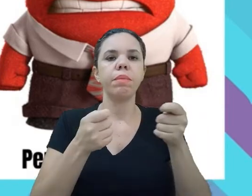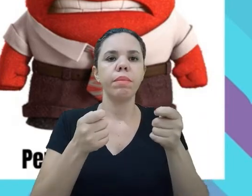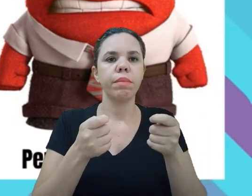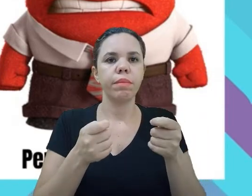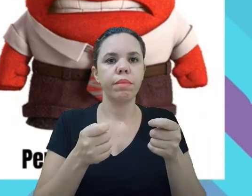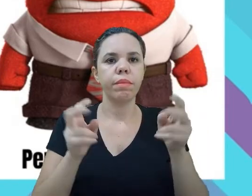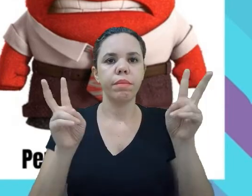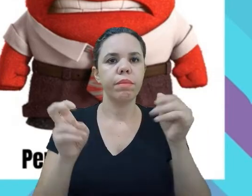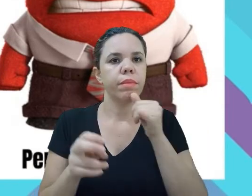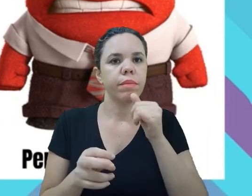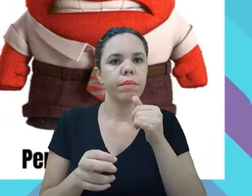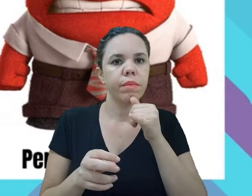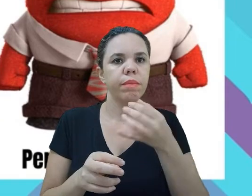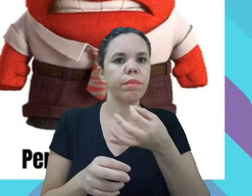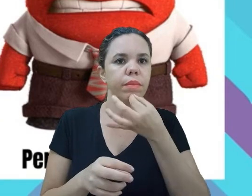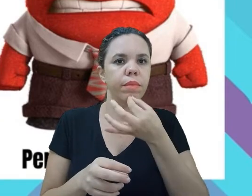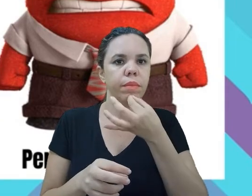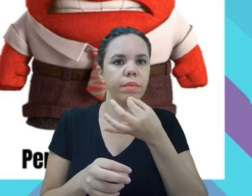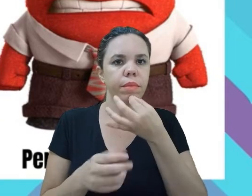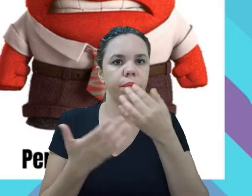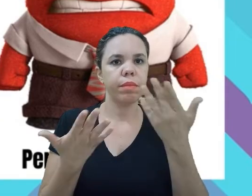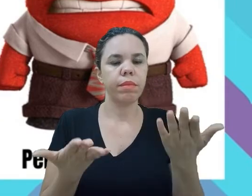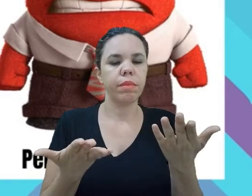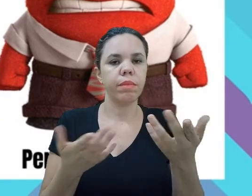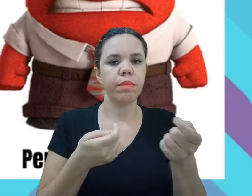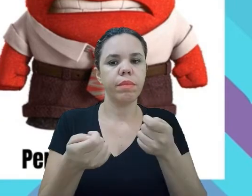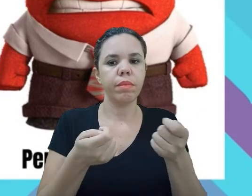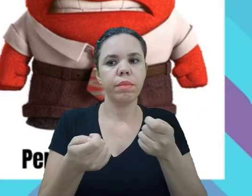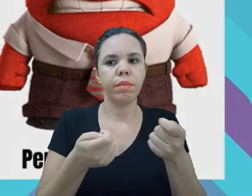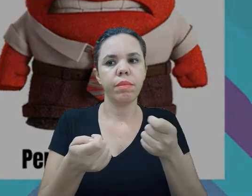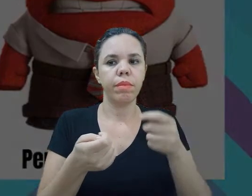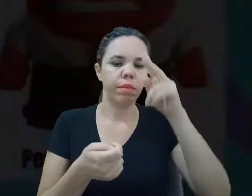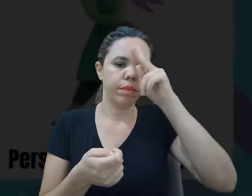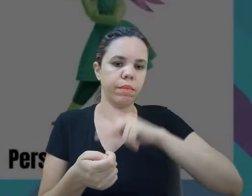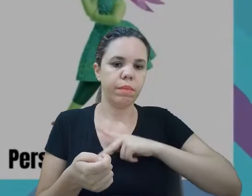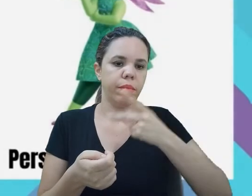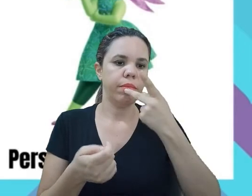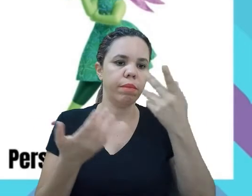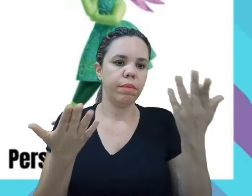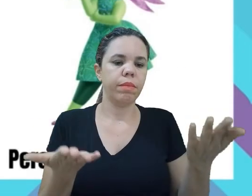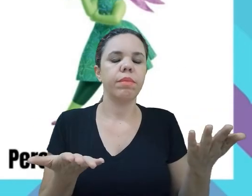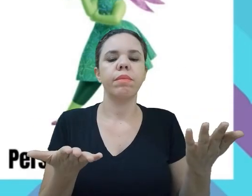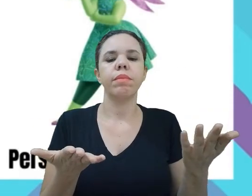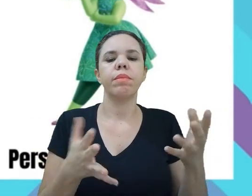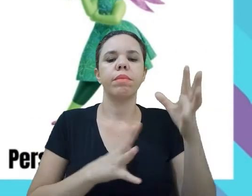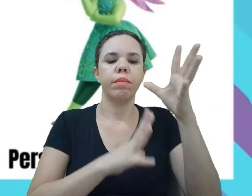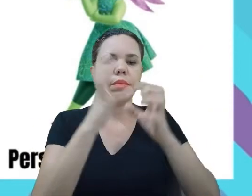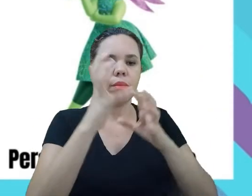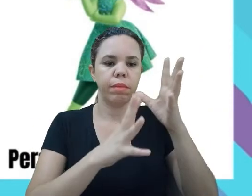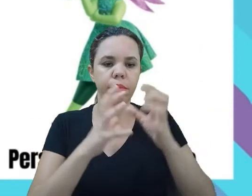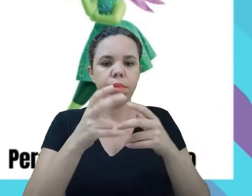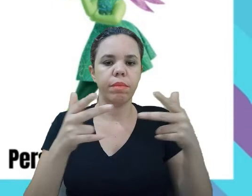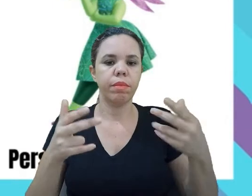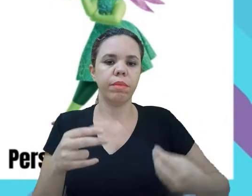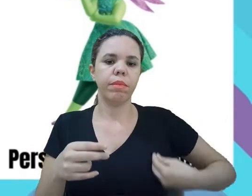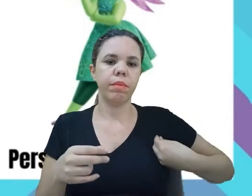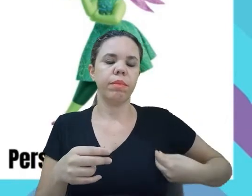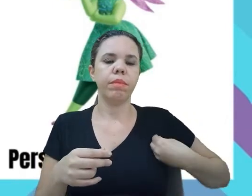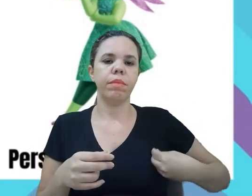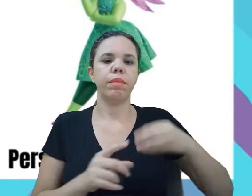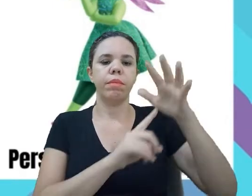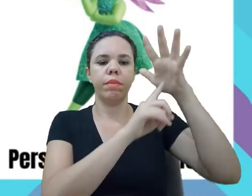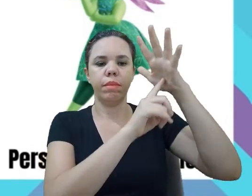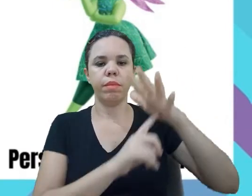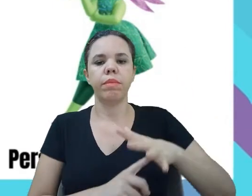raiva e acaba se sobrecarregando, carregando o mundo nas costas. Indo para a etapa do desenvolvimento